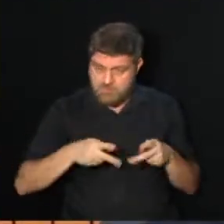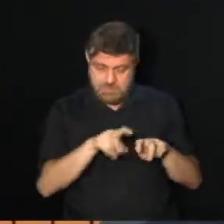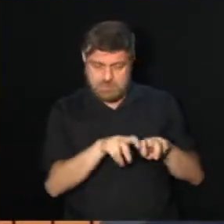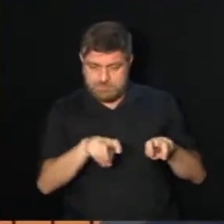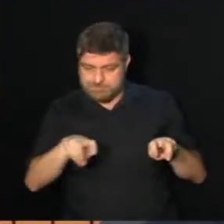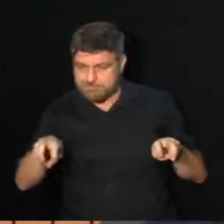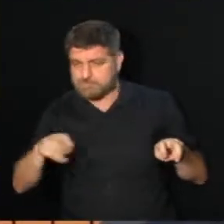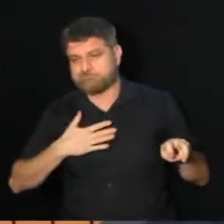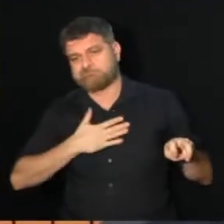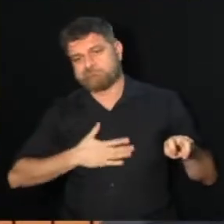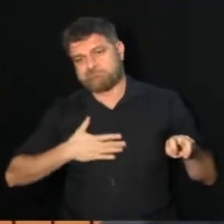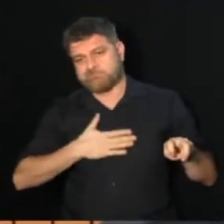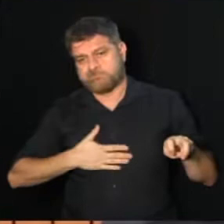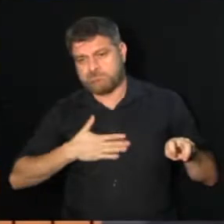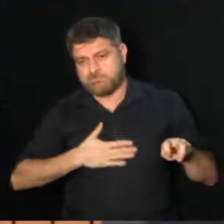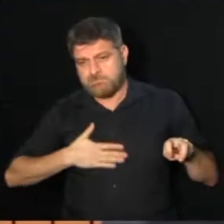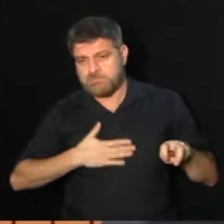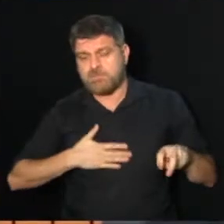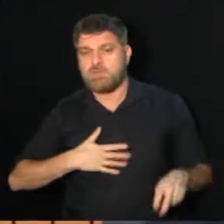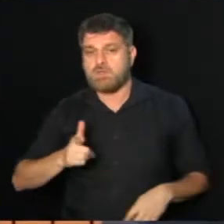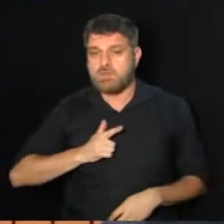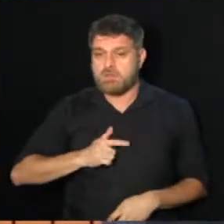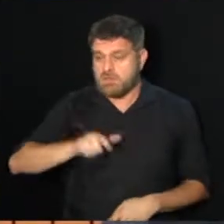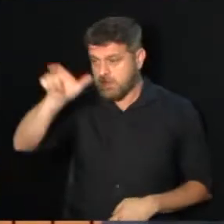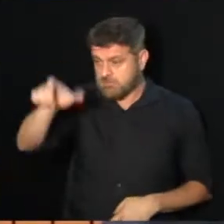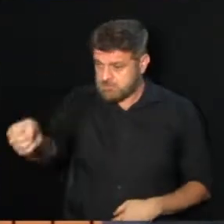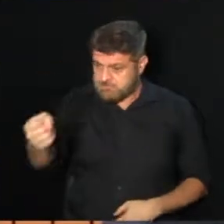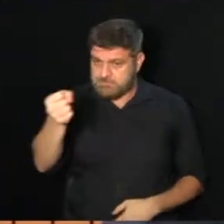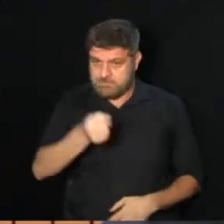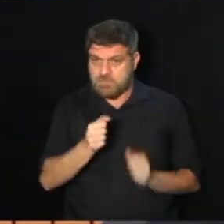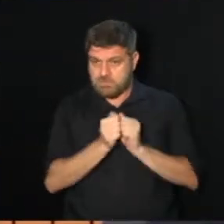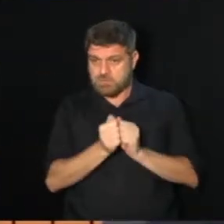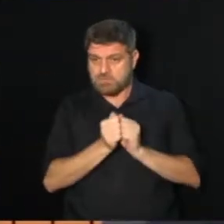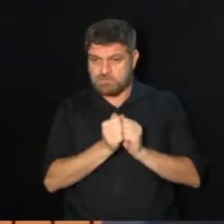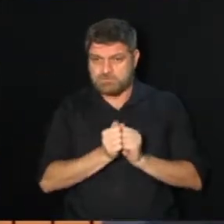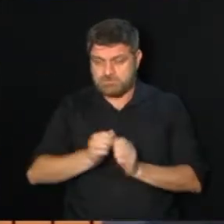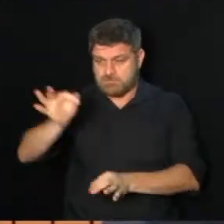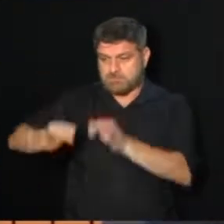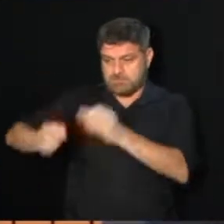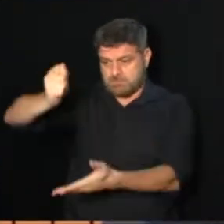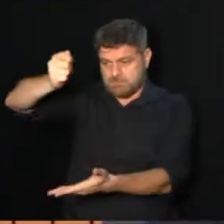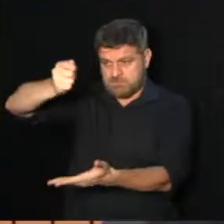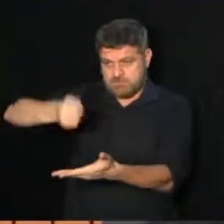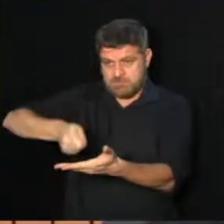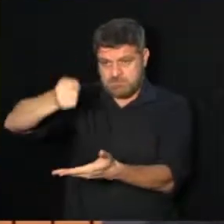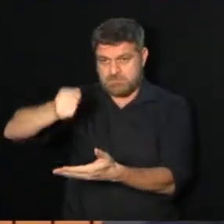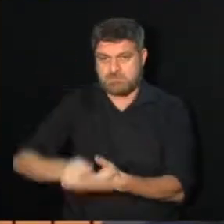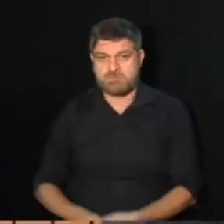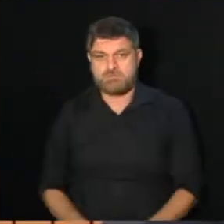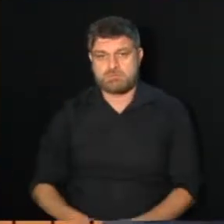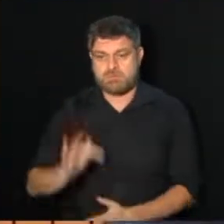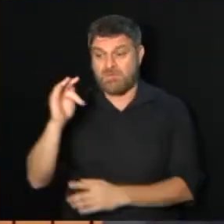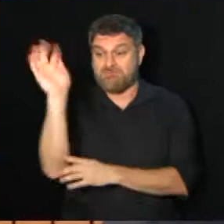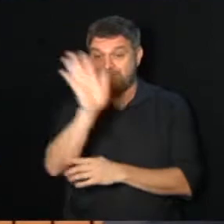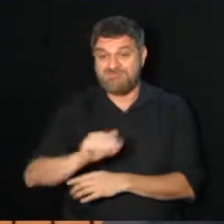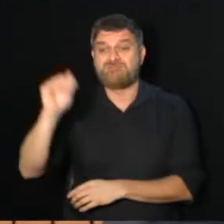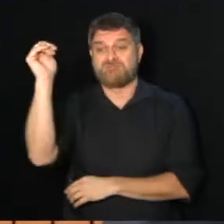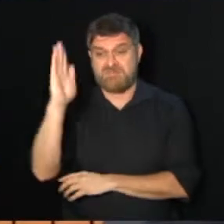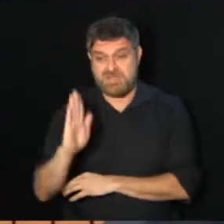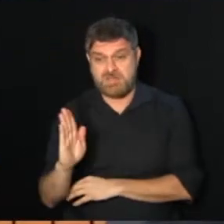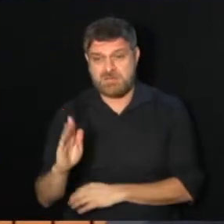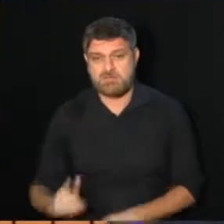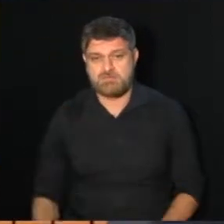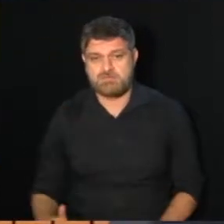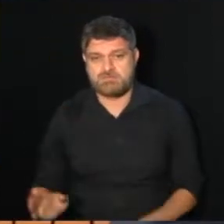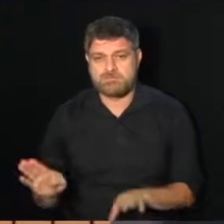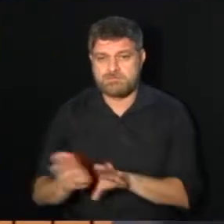mesa, seria um prazer para essa casa tê-lo compondo a mesa. Juiz da Justiça Federal. Eu quero destacar aqui a presença, me